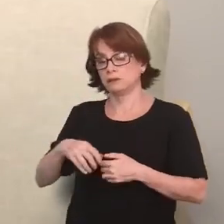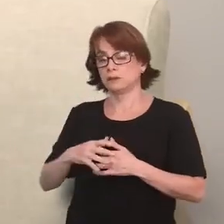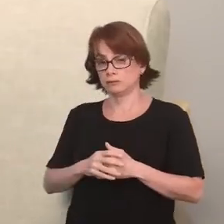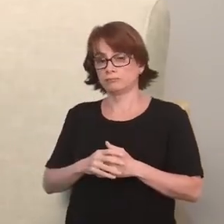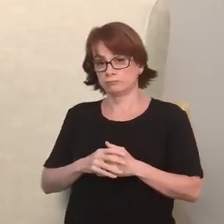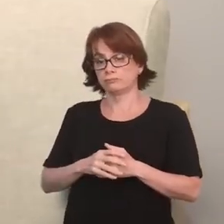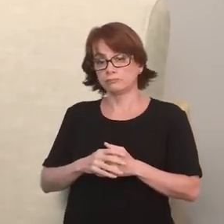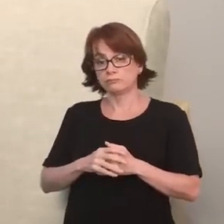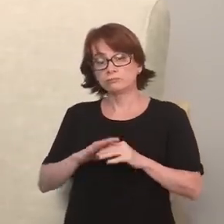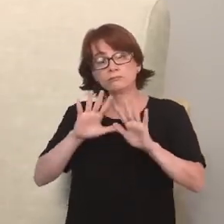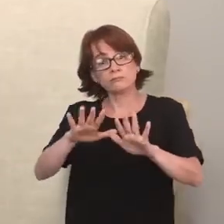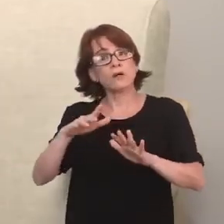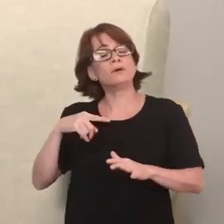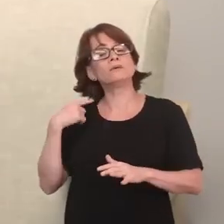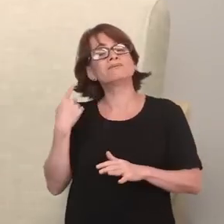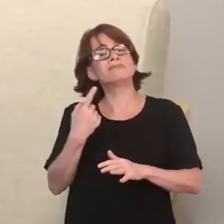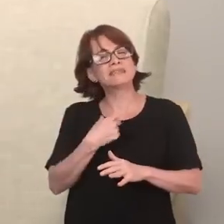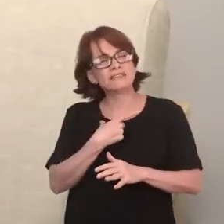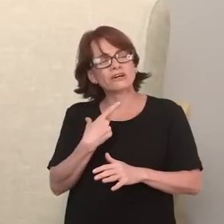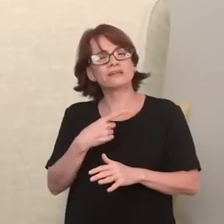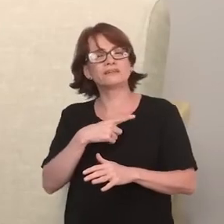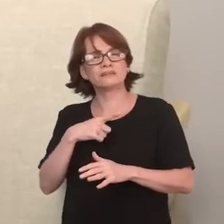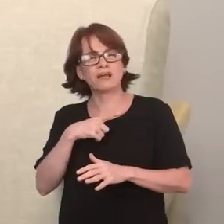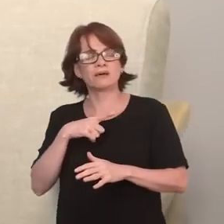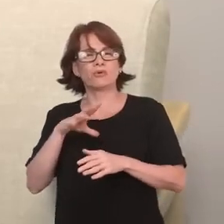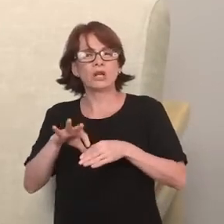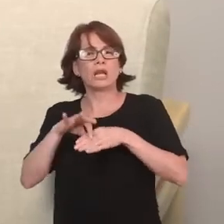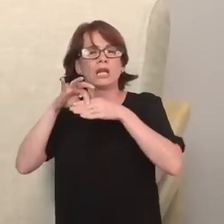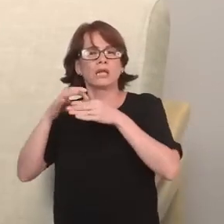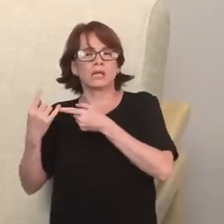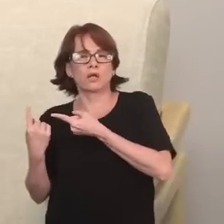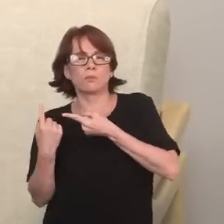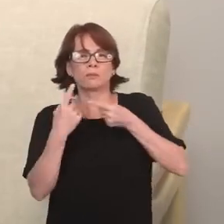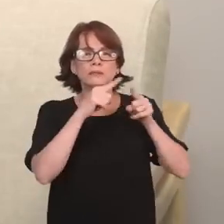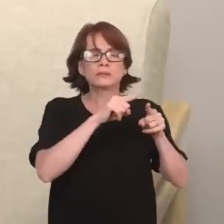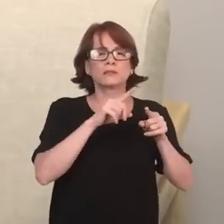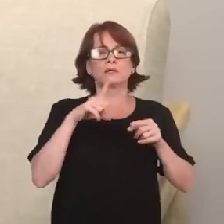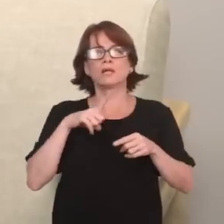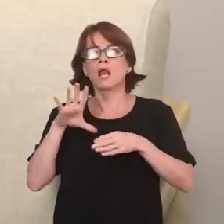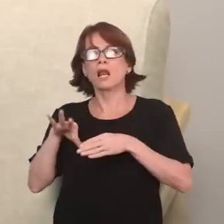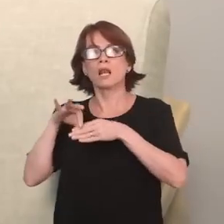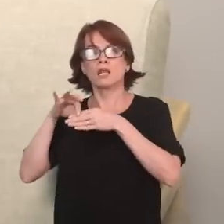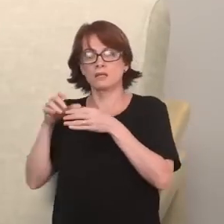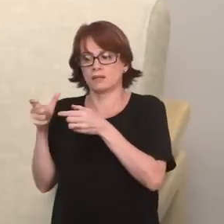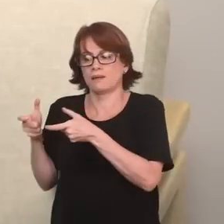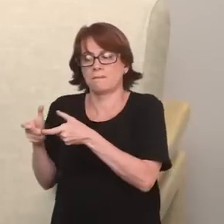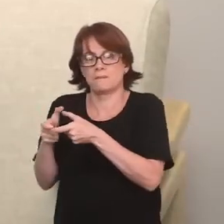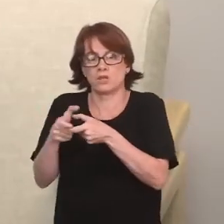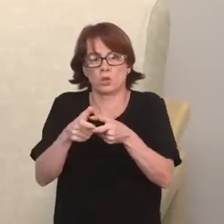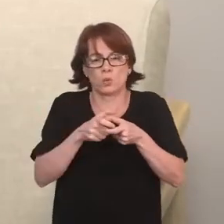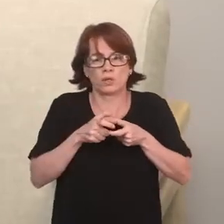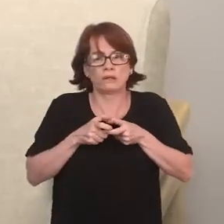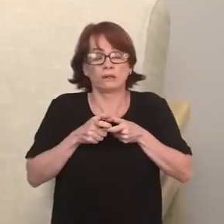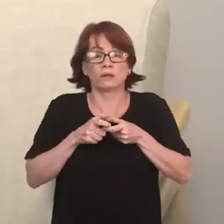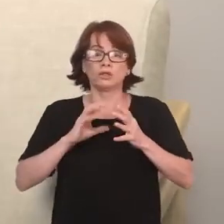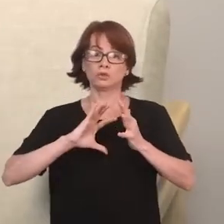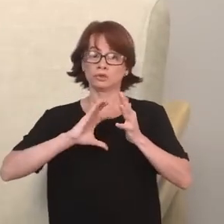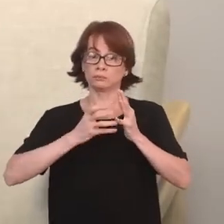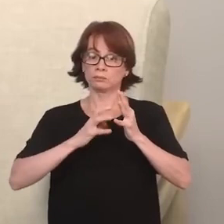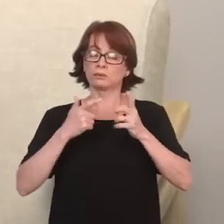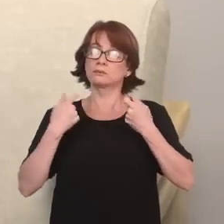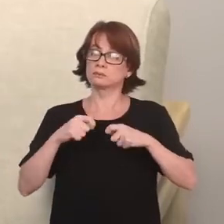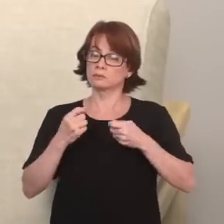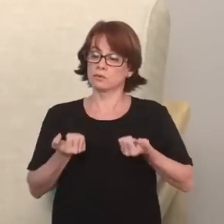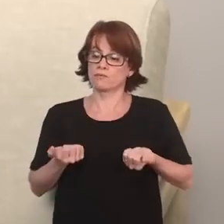oposição, e aí você tem o líder da oposição, o líder da minoria, né? E os partidos têm que oferecer estrutura.